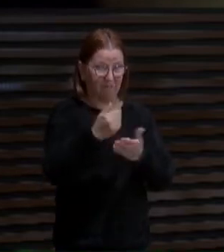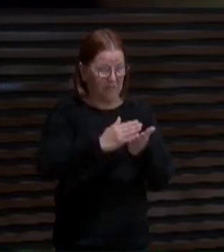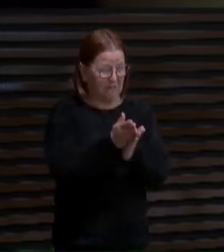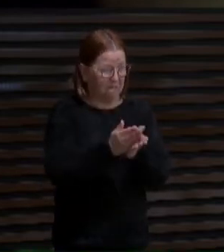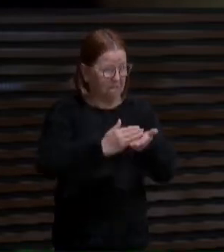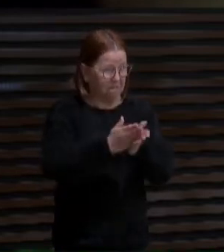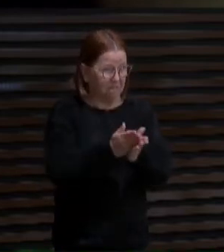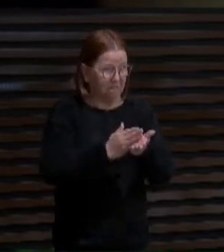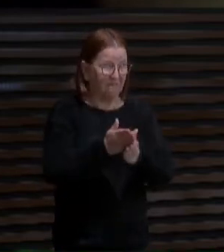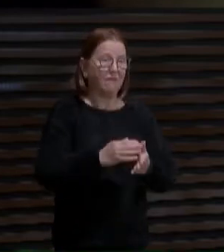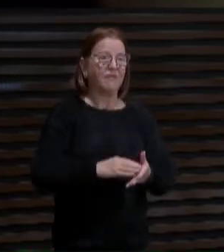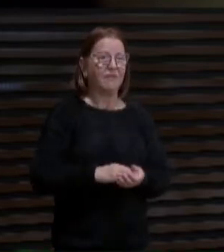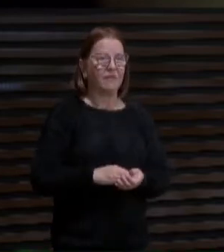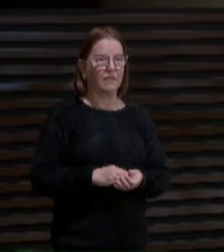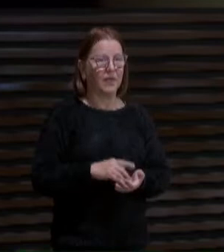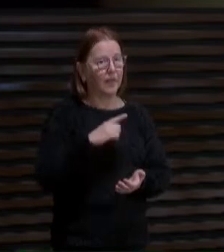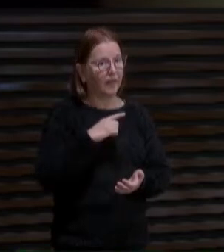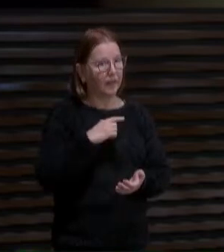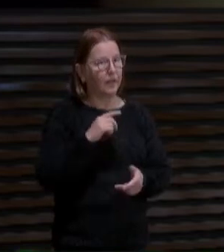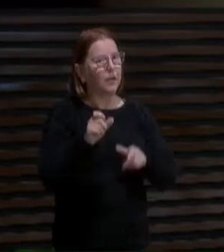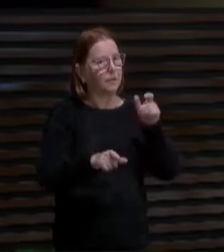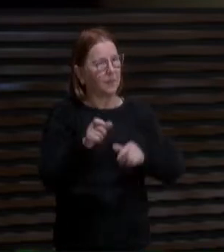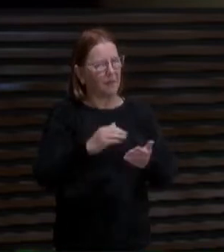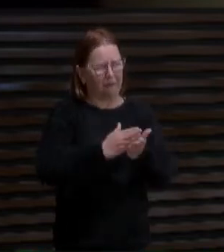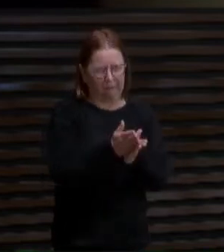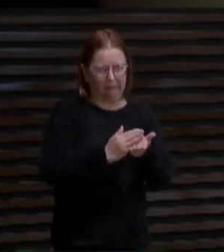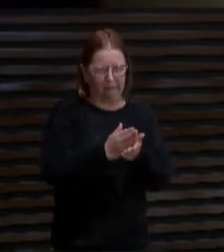tem muitas pessoas que estão perturbadas atormentadas